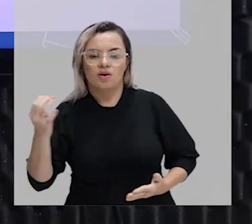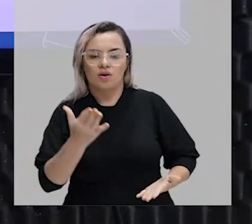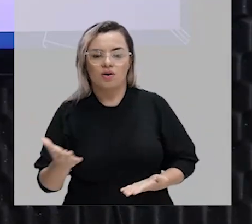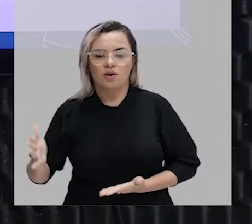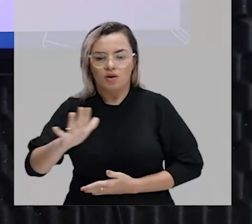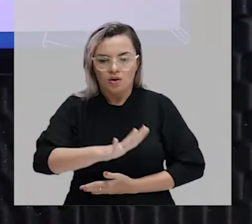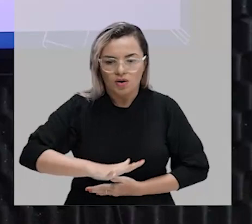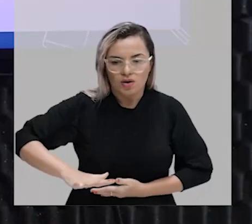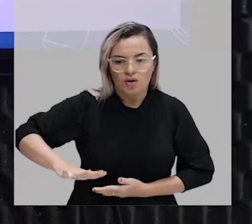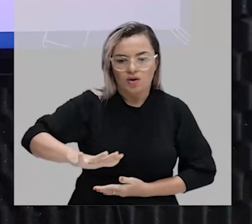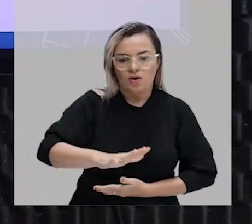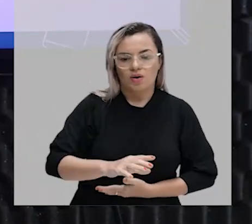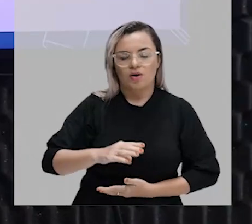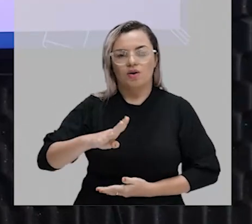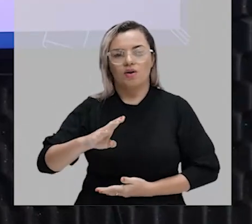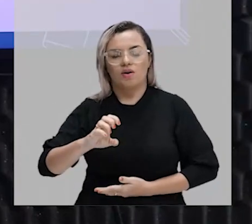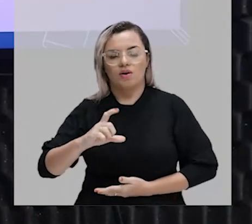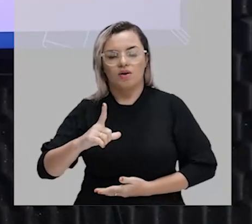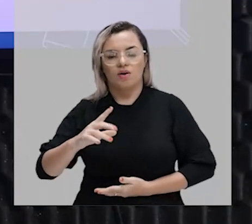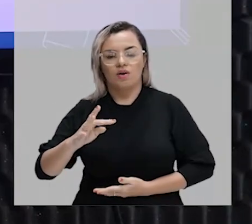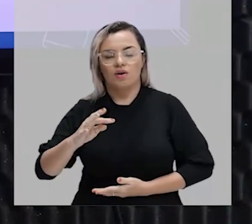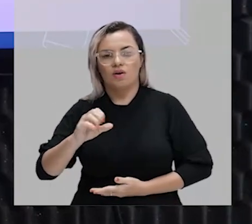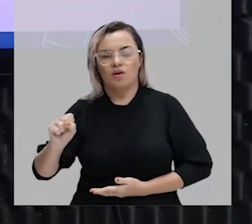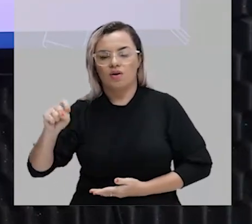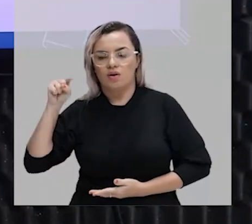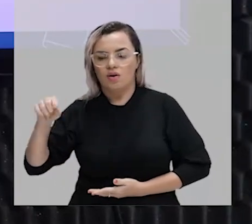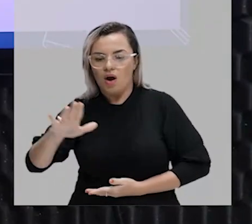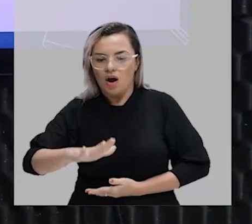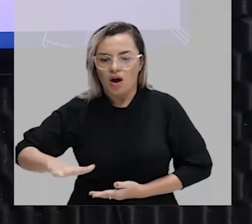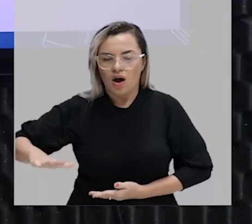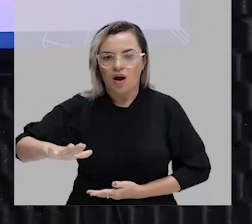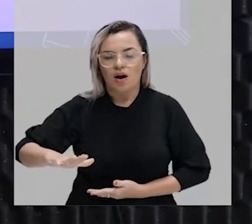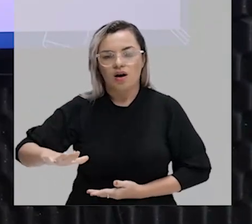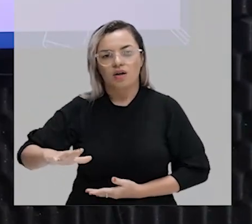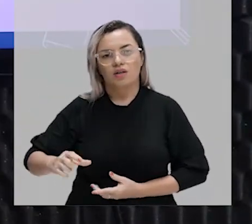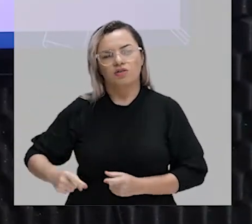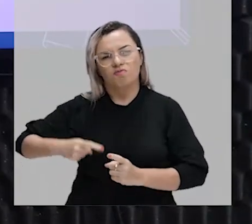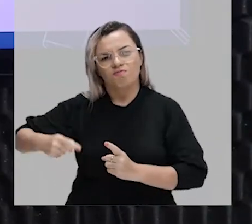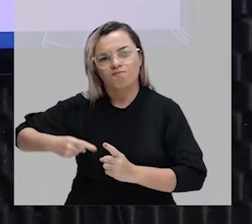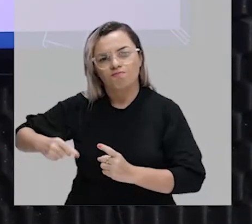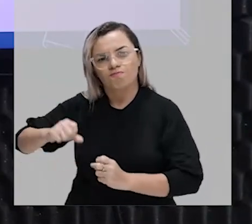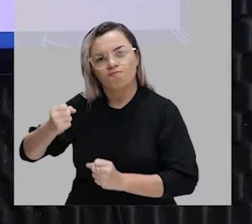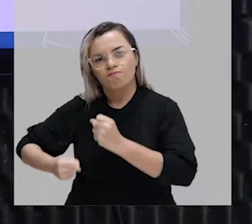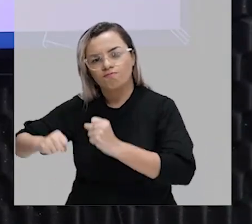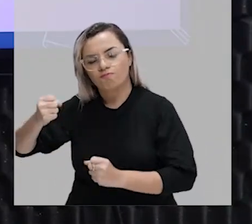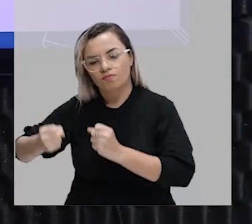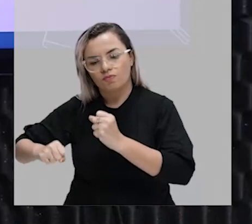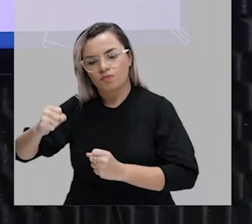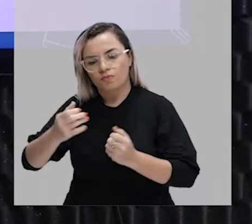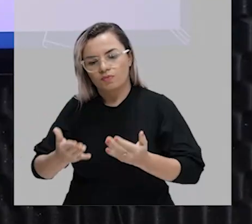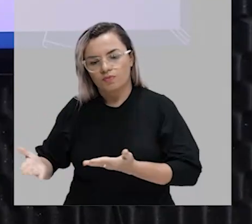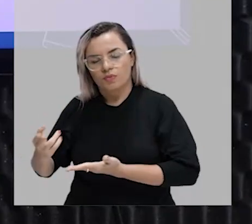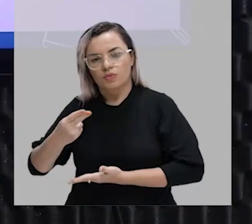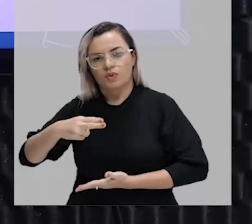chamadas belts. Nos Estados Unidos nós vamos ter áreas de produção, tá? E essas áreas elas vão ser denominadas de